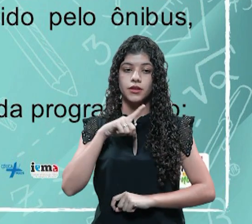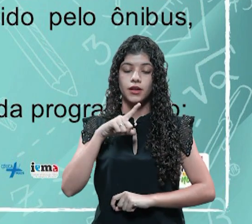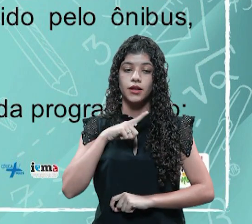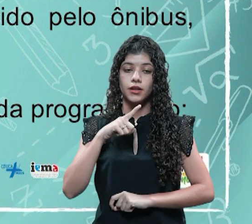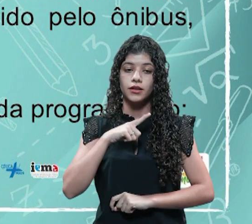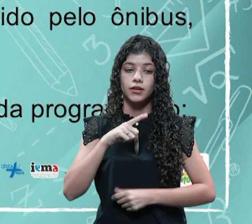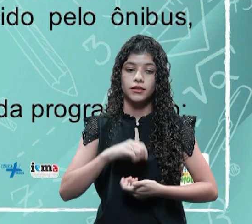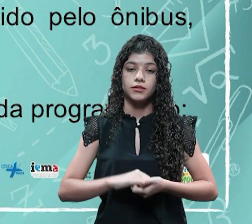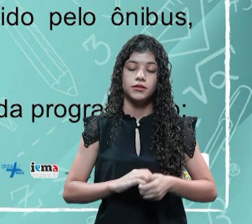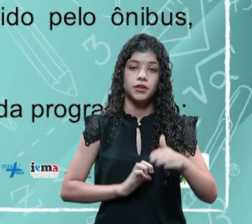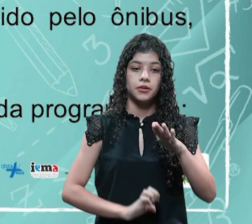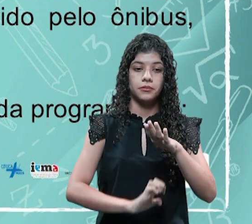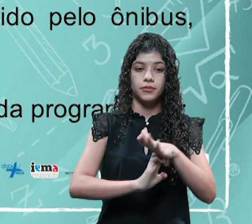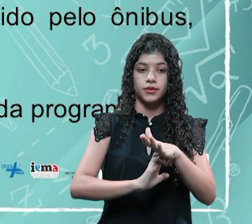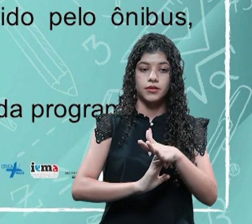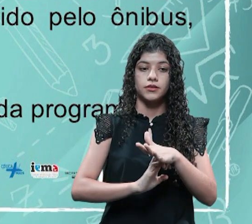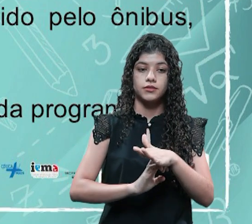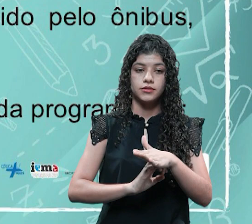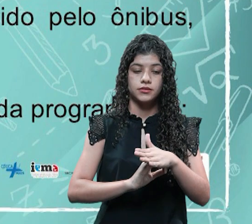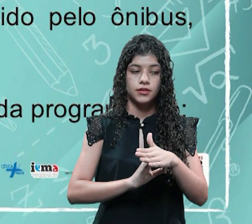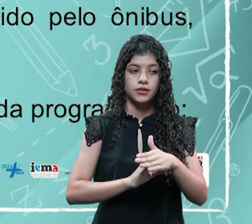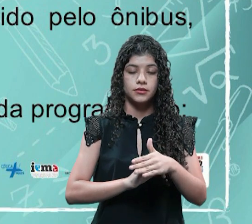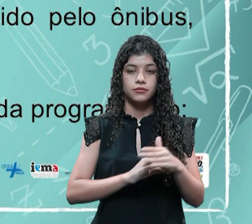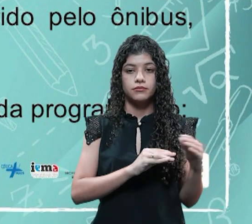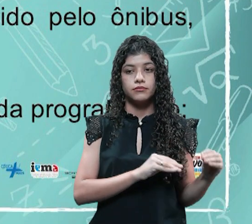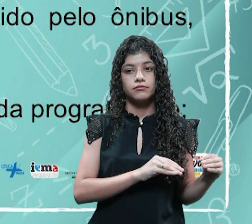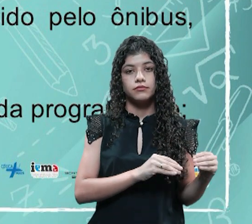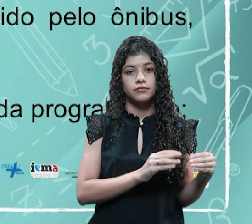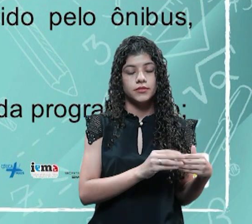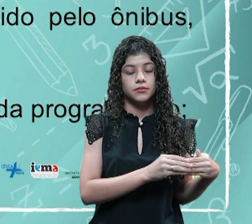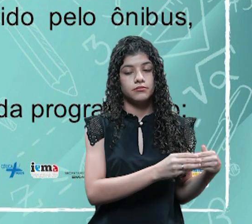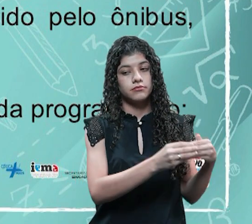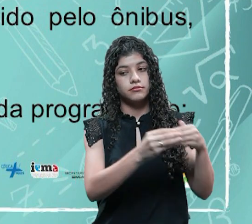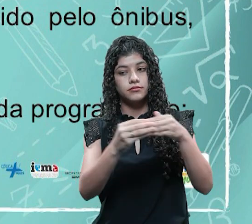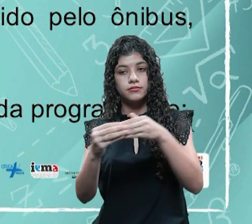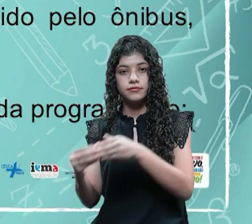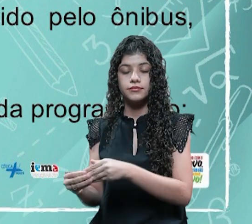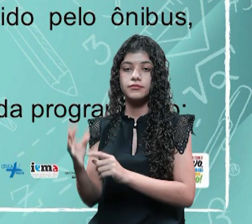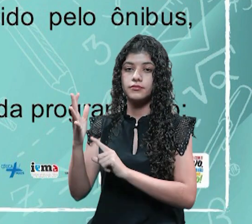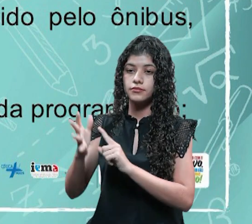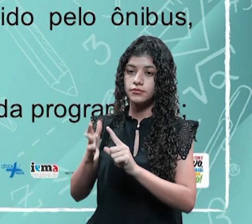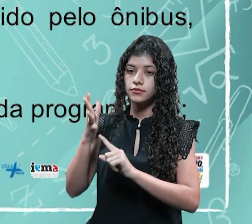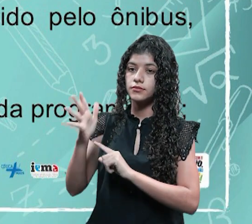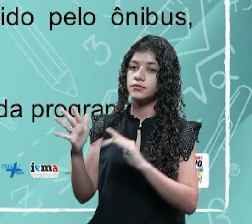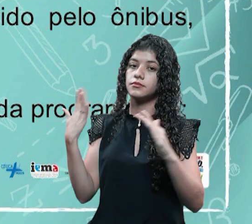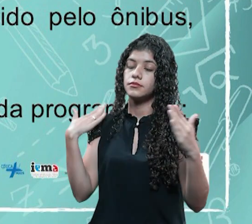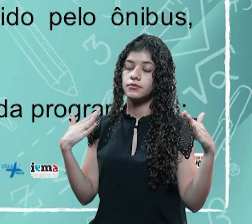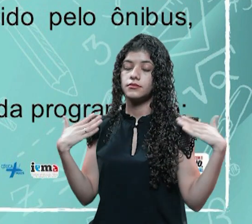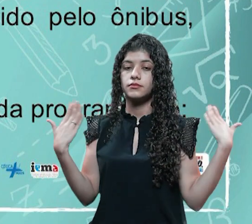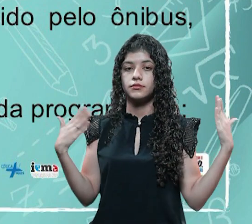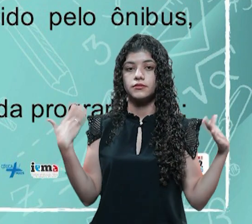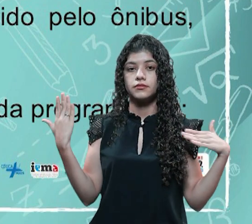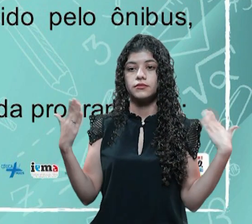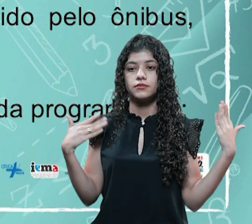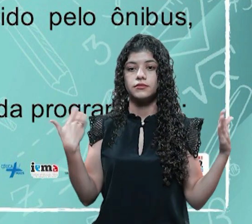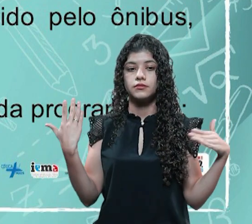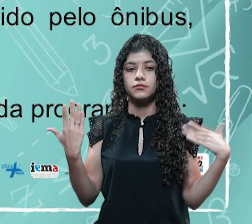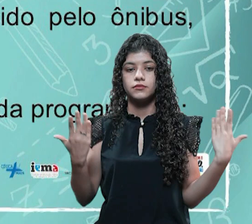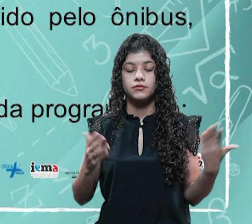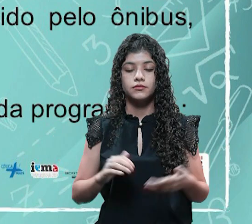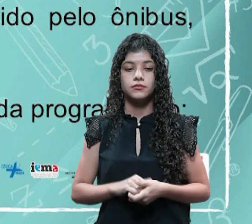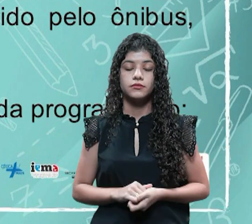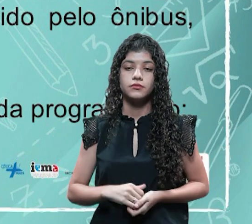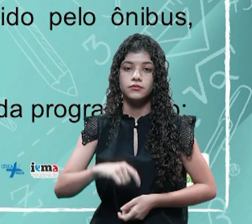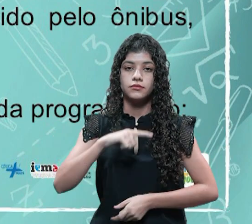gente terceiriza, que é a agência de turismo, né. Quais são as atribuições? Ter conhecimento da programação social,